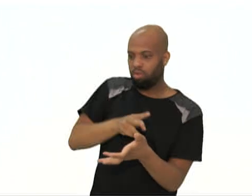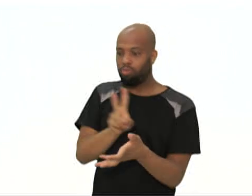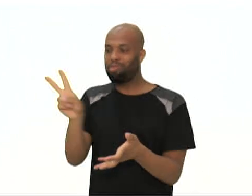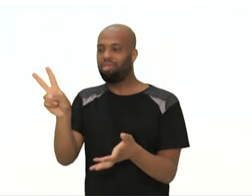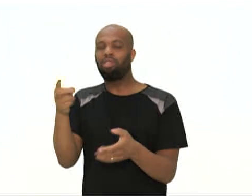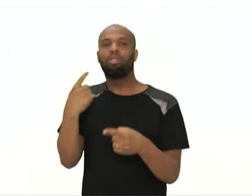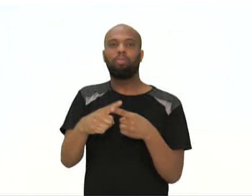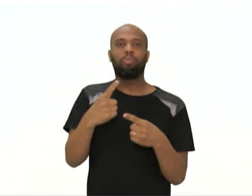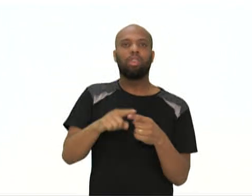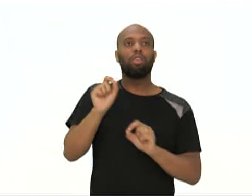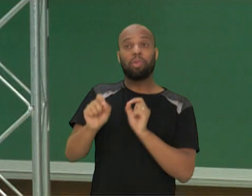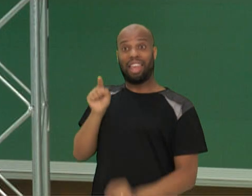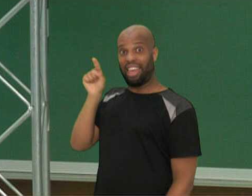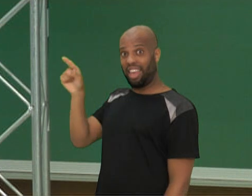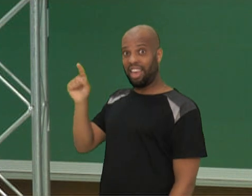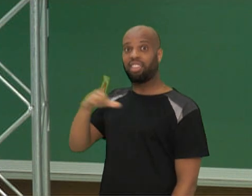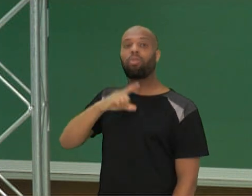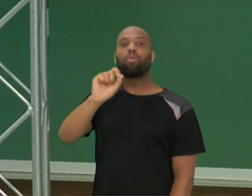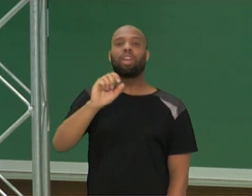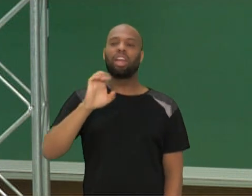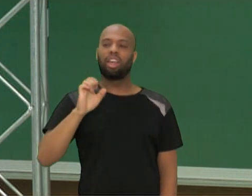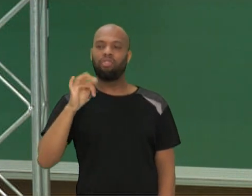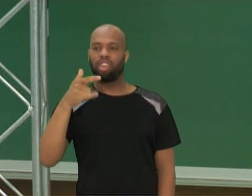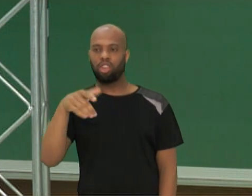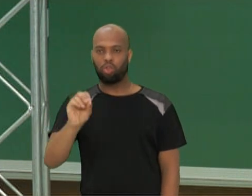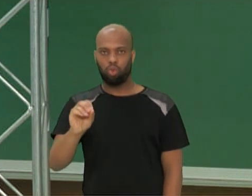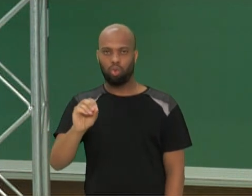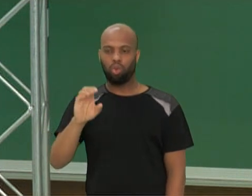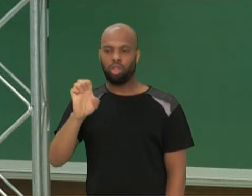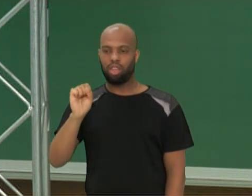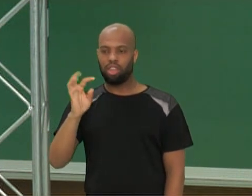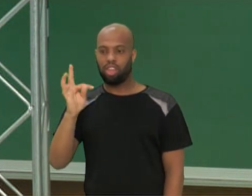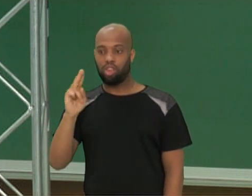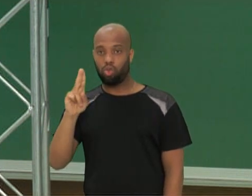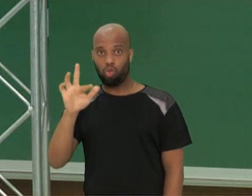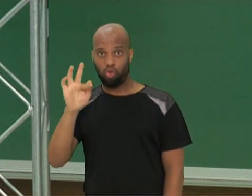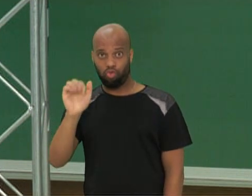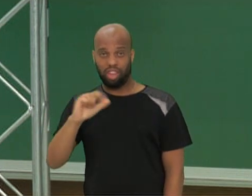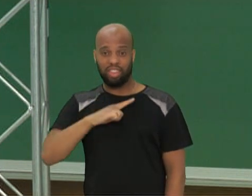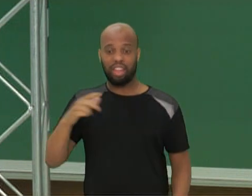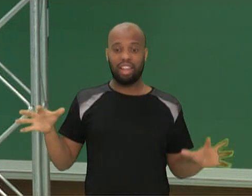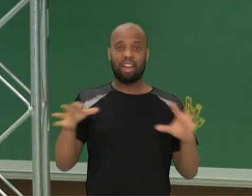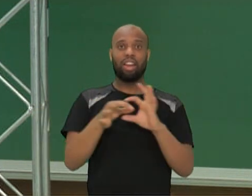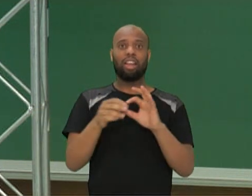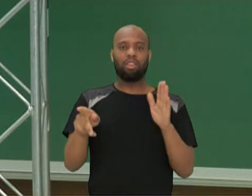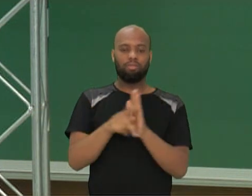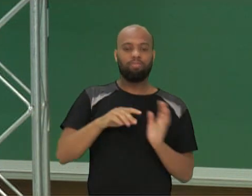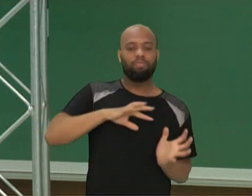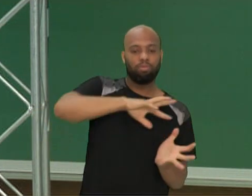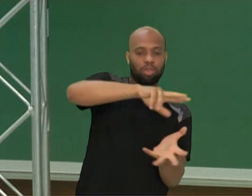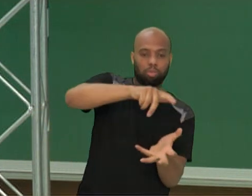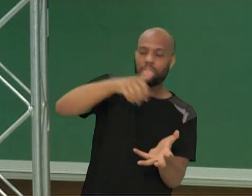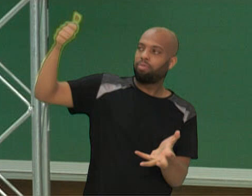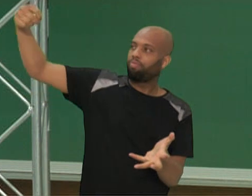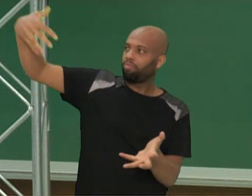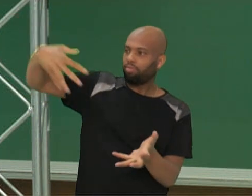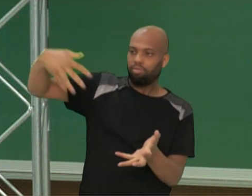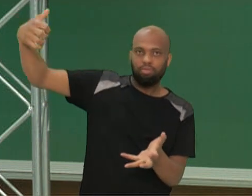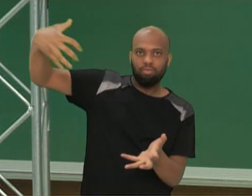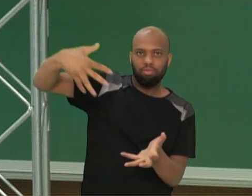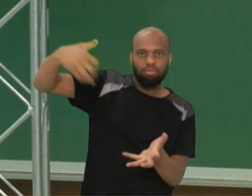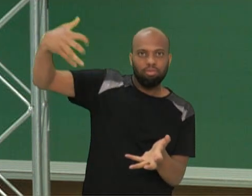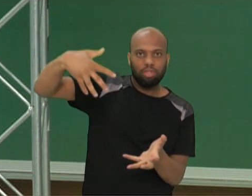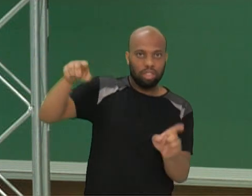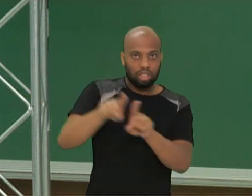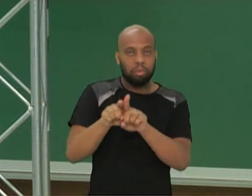do efeito estufa, nós temos que associar a atmosfera, a participação da atmosfera e a